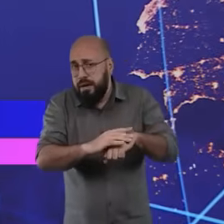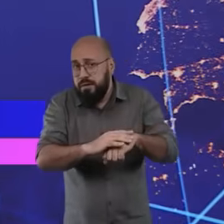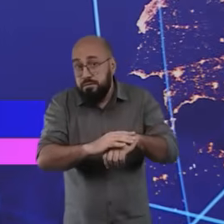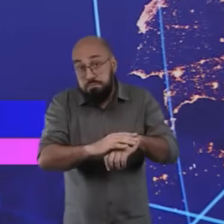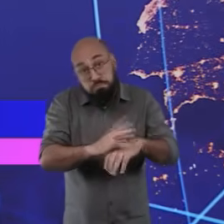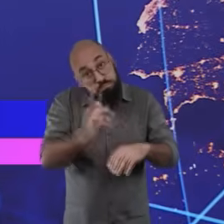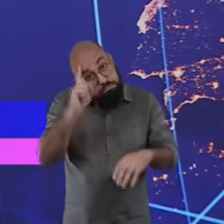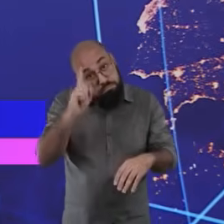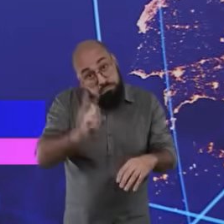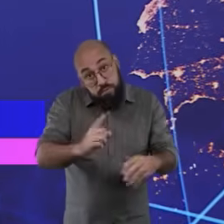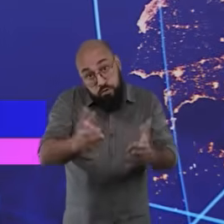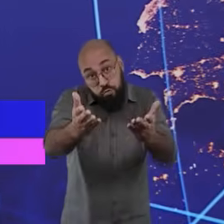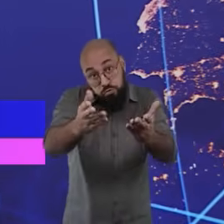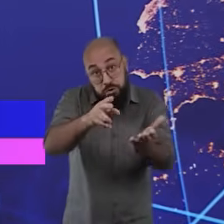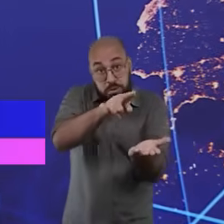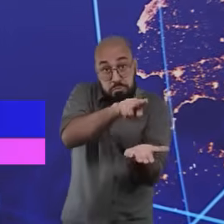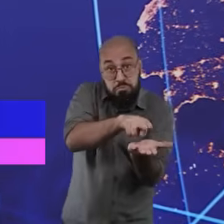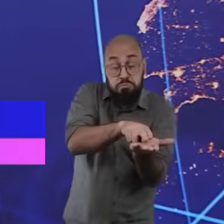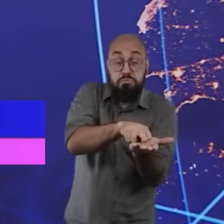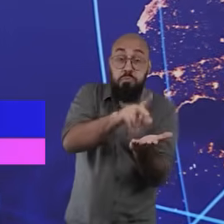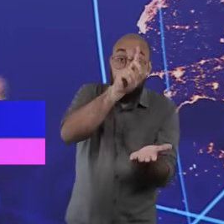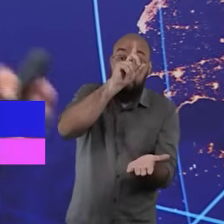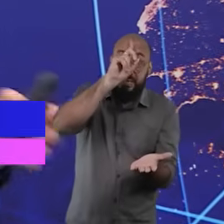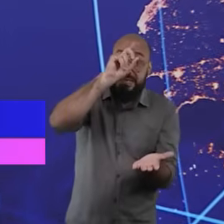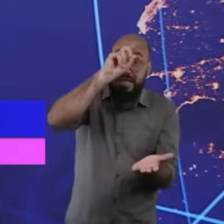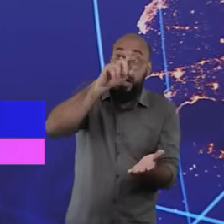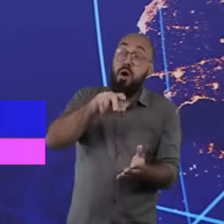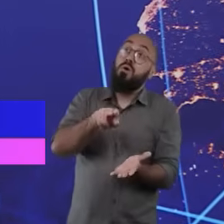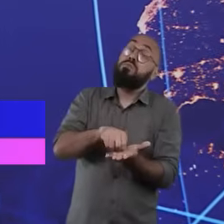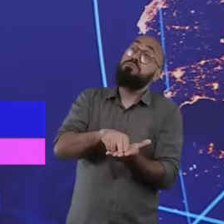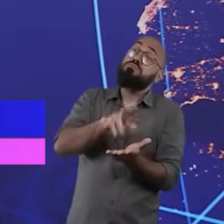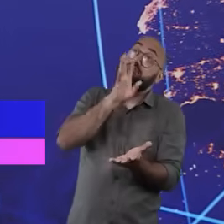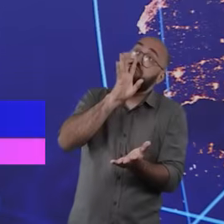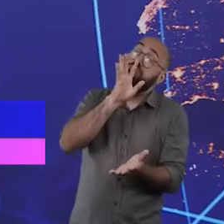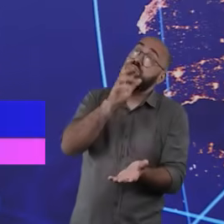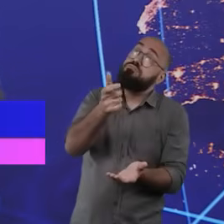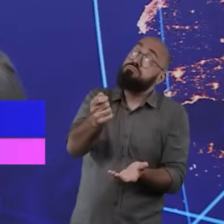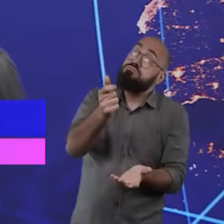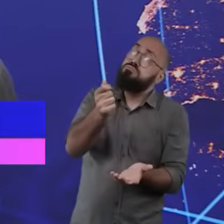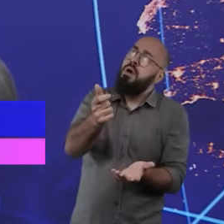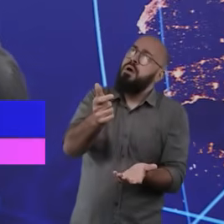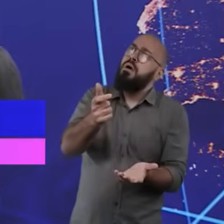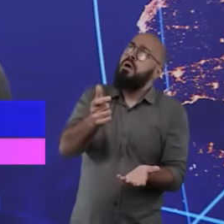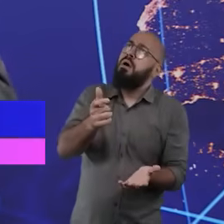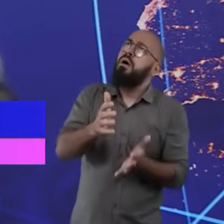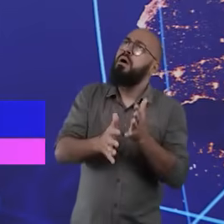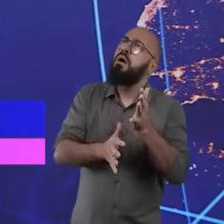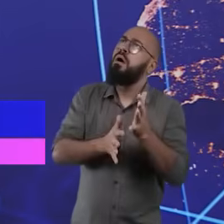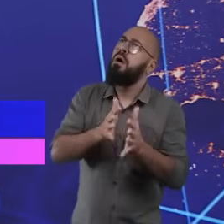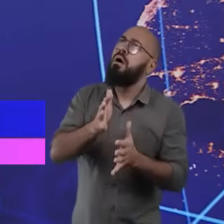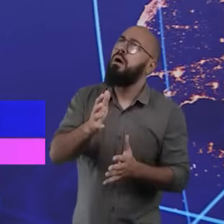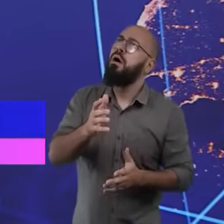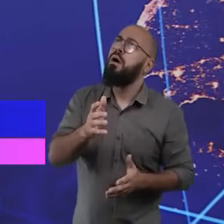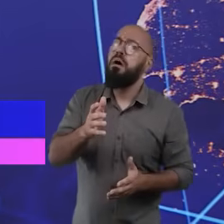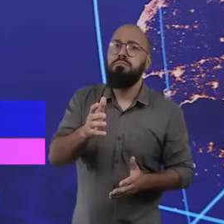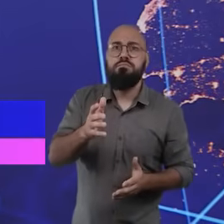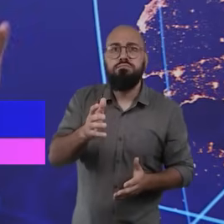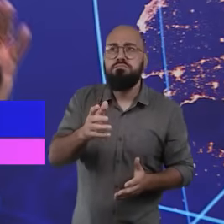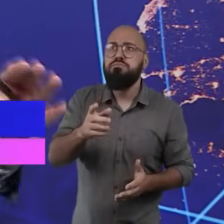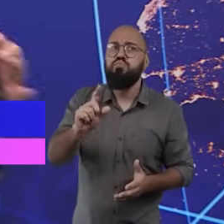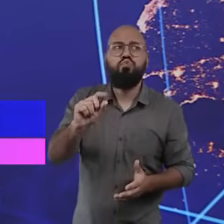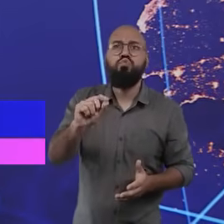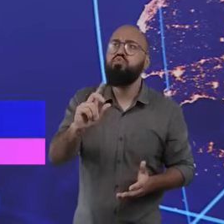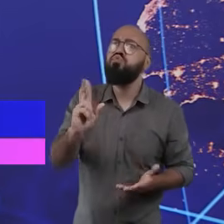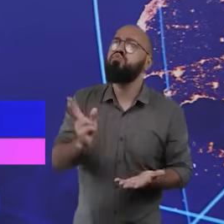me assistindo dentro de um hospital, deitado em uma cama, em um leito, sem saber o que vai acontecer.